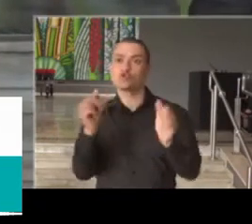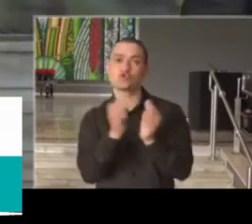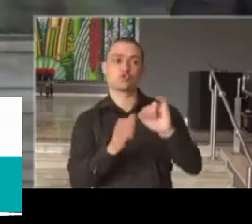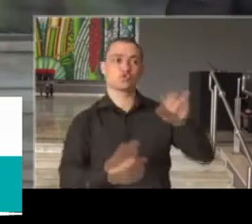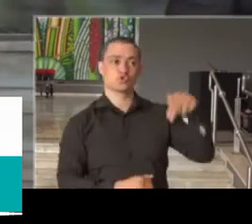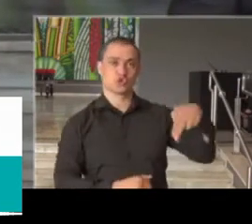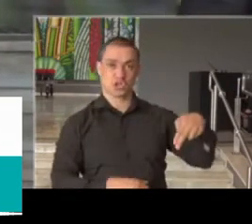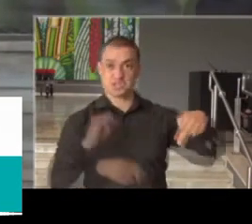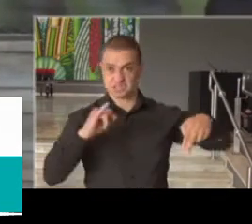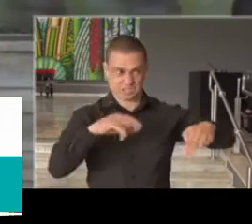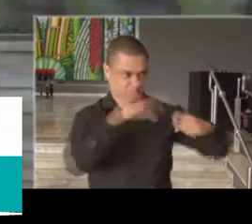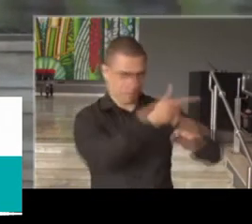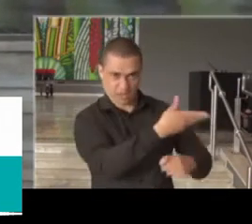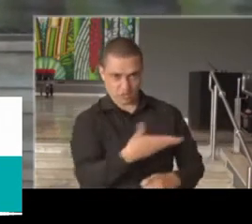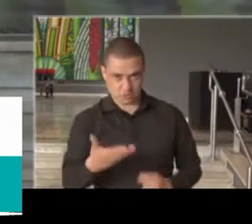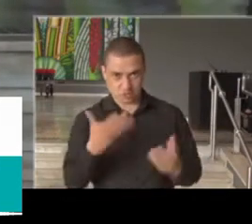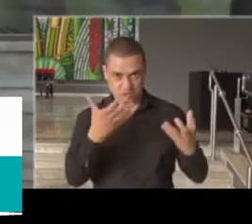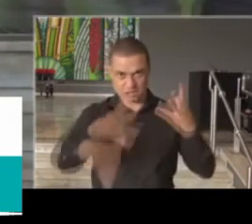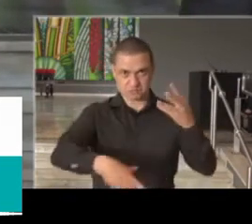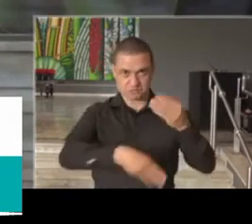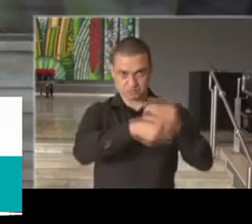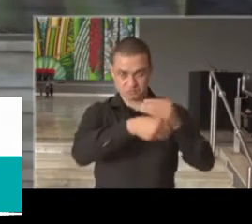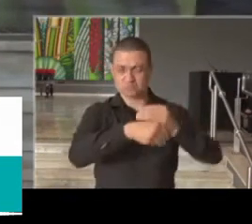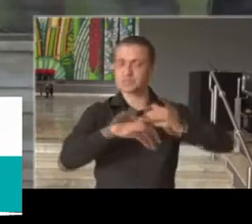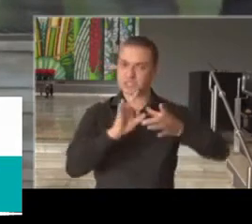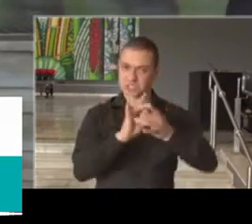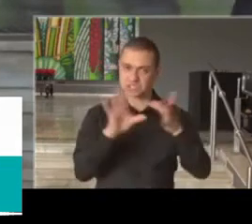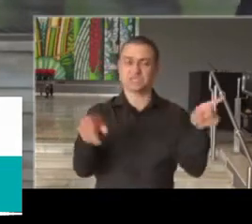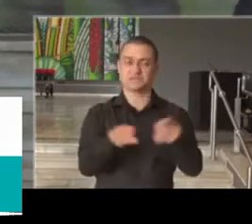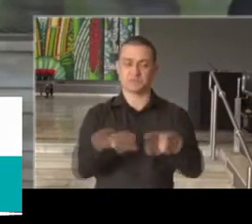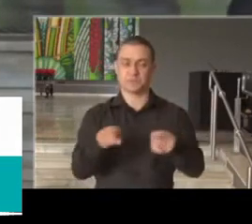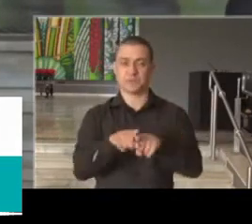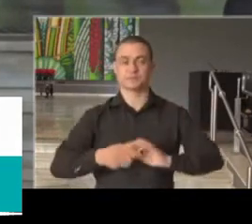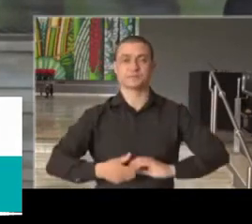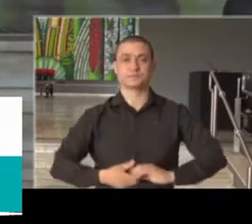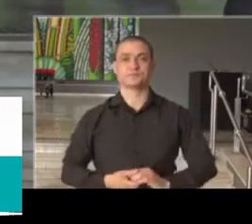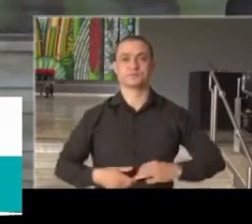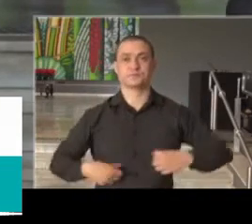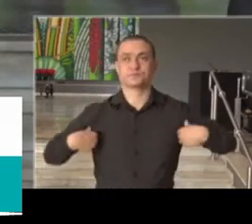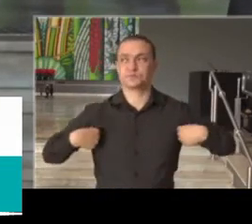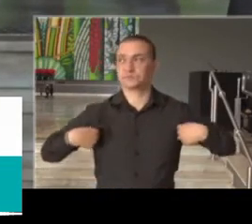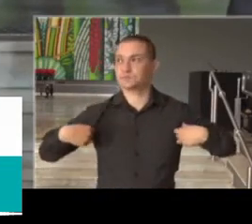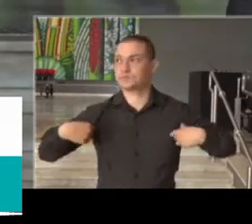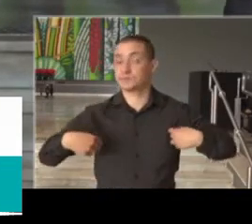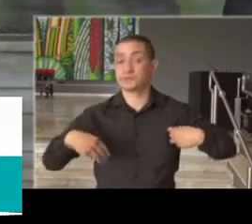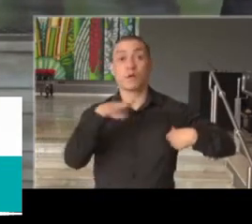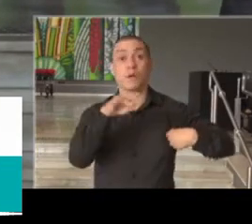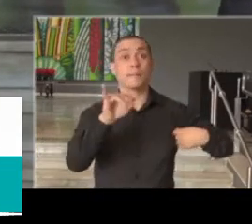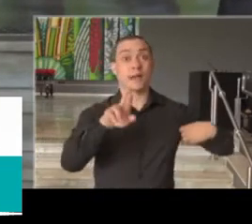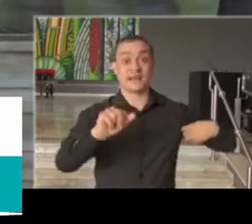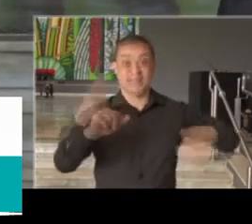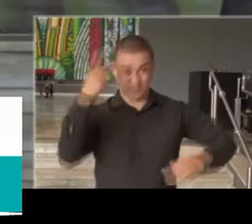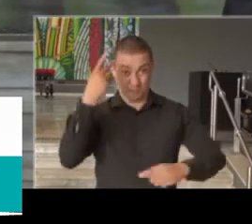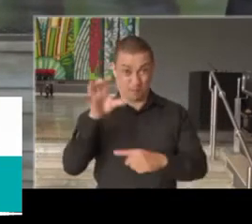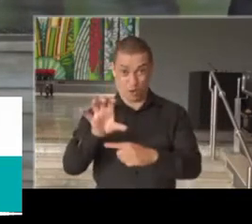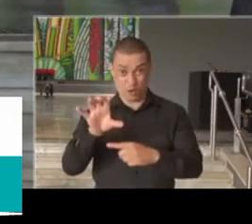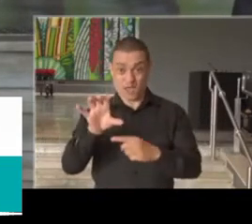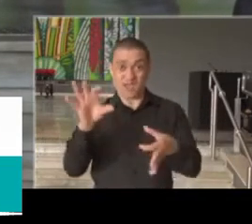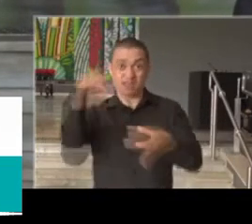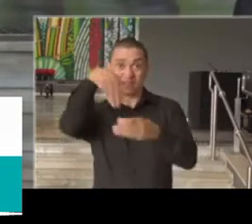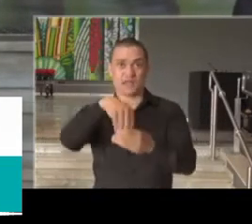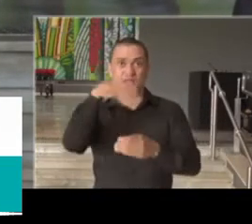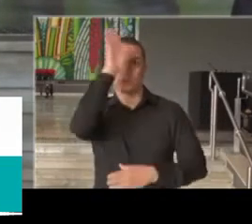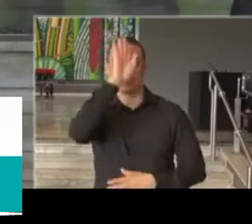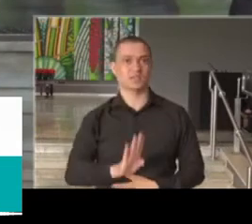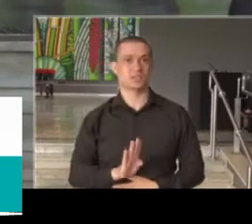e, se alguns dos médicos aqui presentes desejar, poderá fazer também a sua intervenção. Mayra, São Paulo é do Brasil, nós somos parte do país, nós